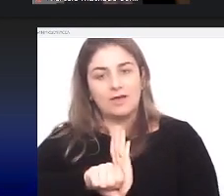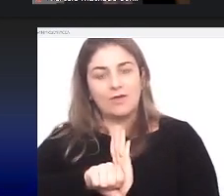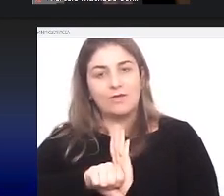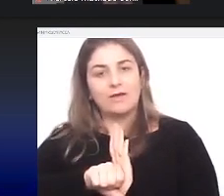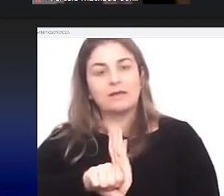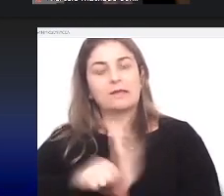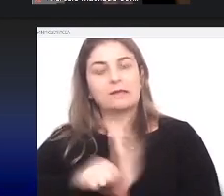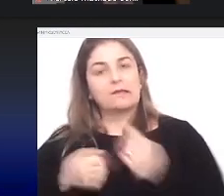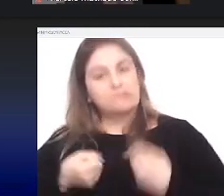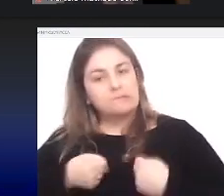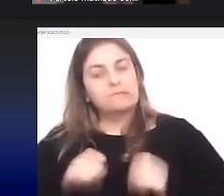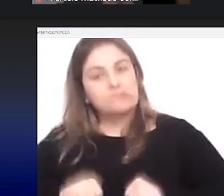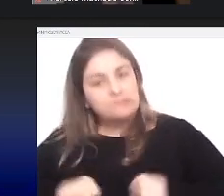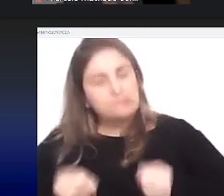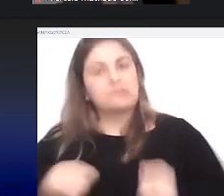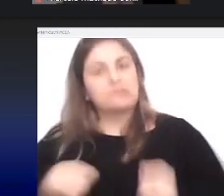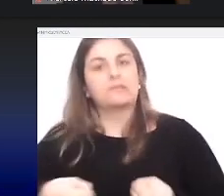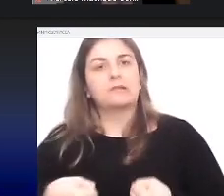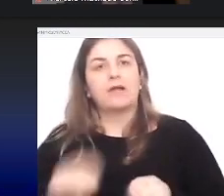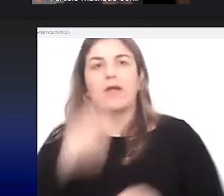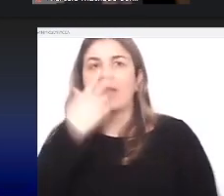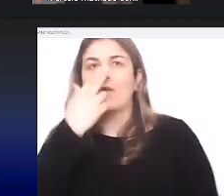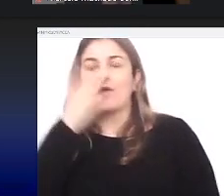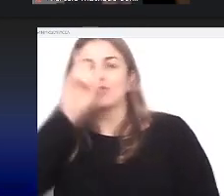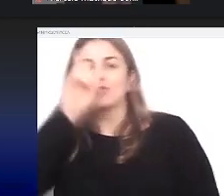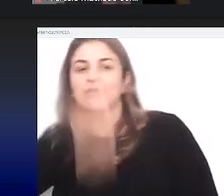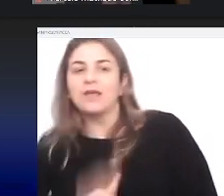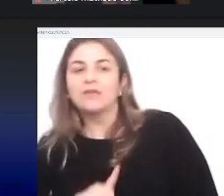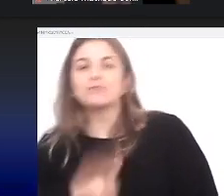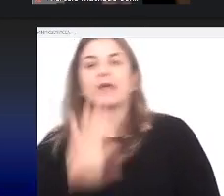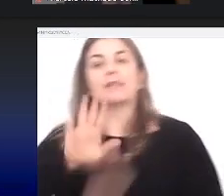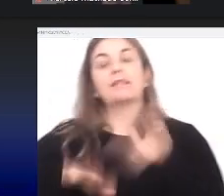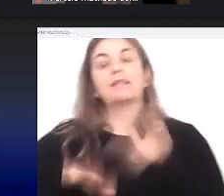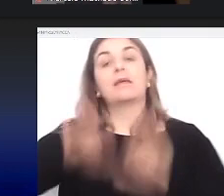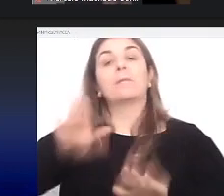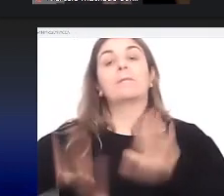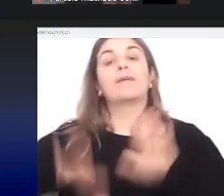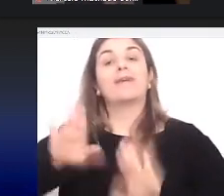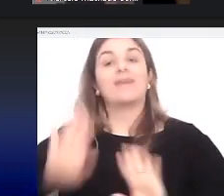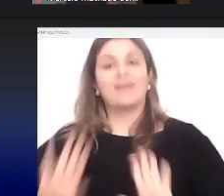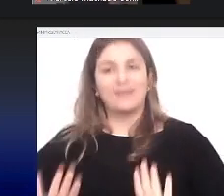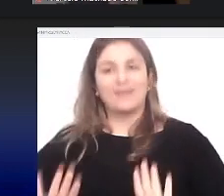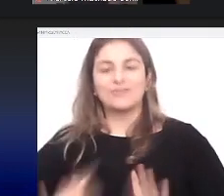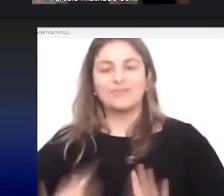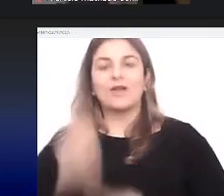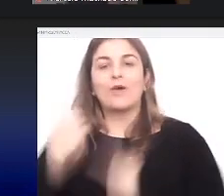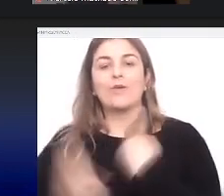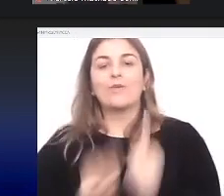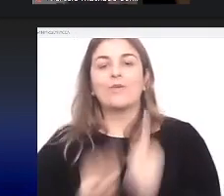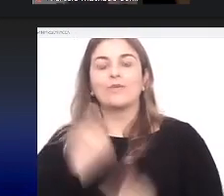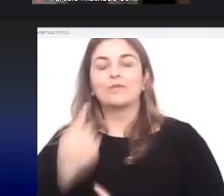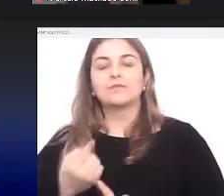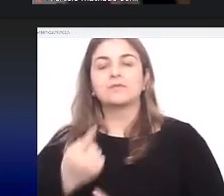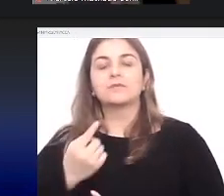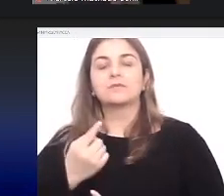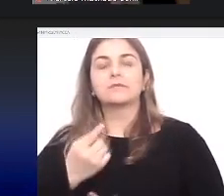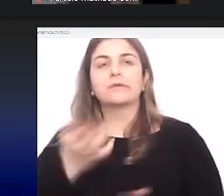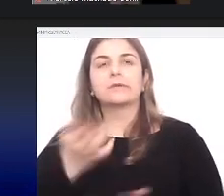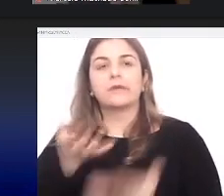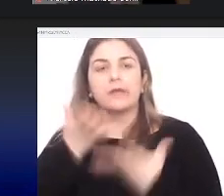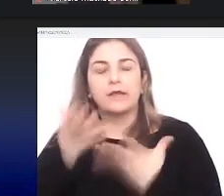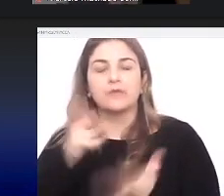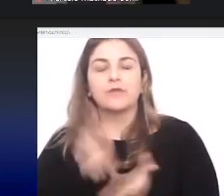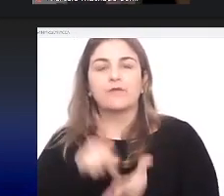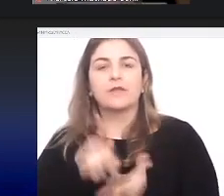relativização dos direitos, dúbio réu, alguns buscando, dizendo que estão defendendo